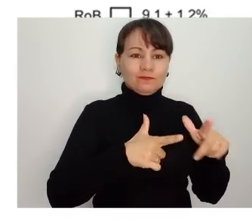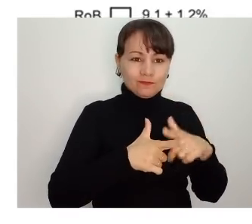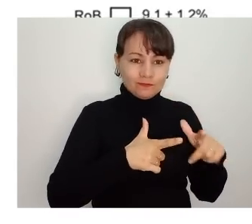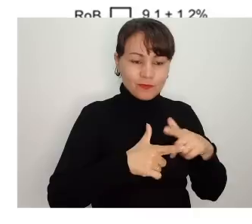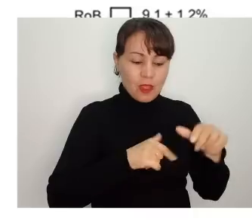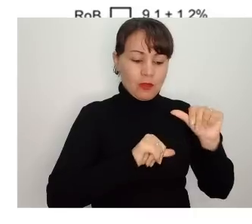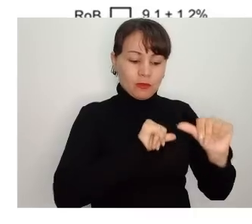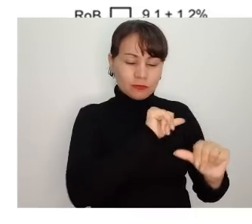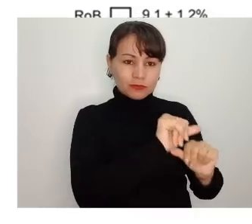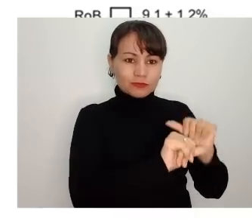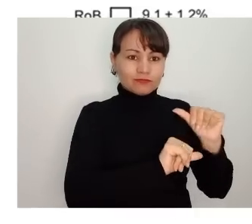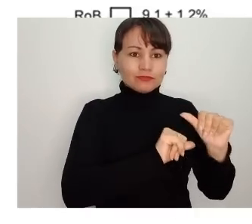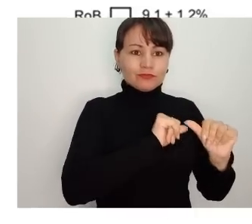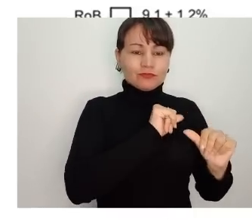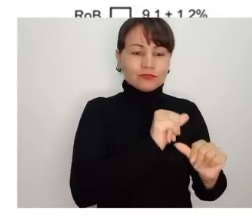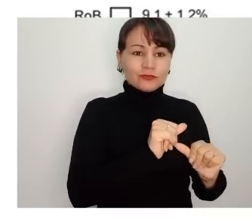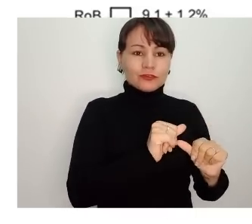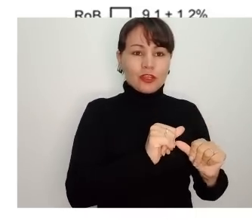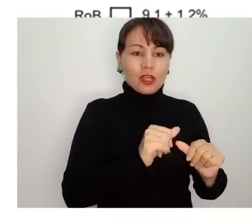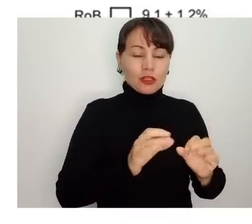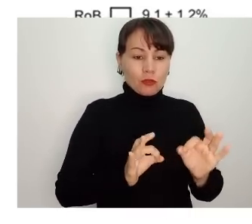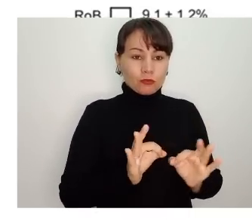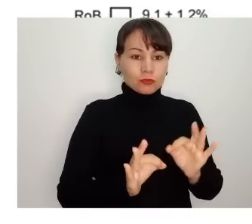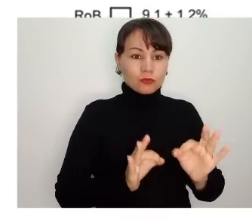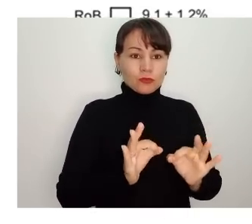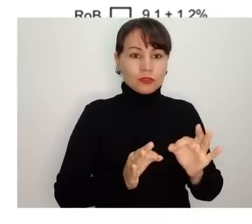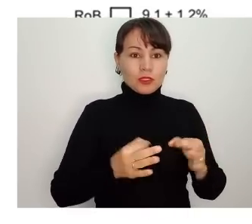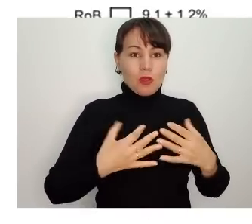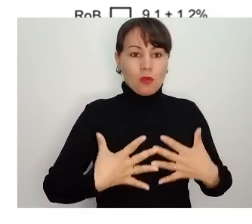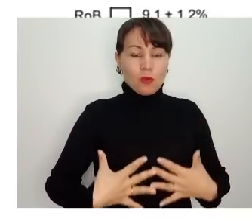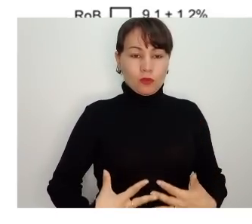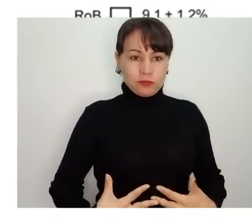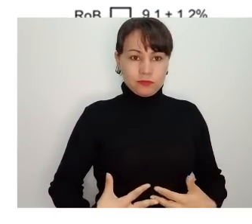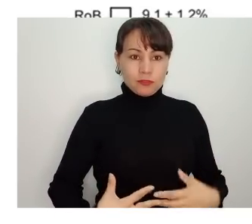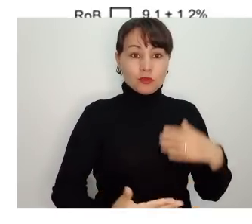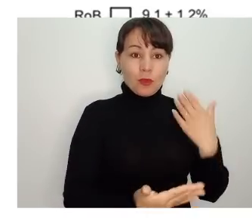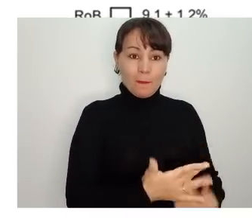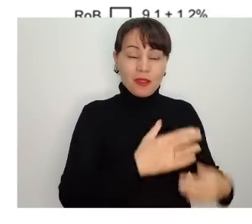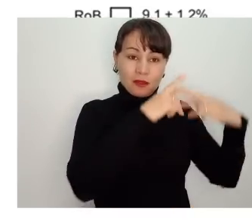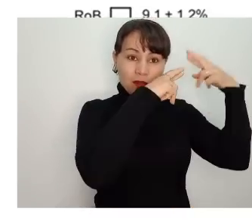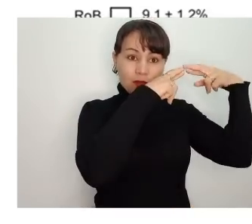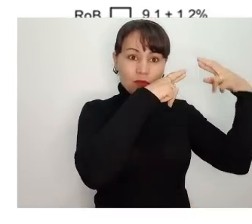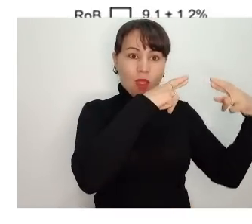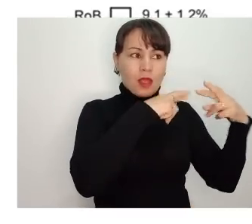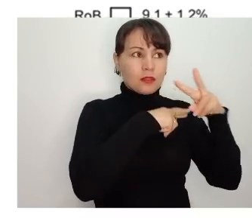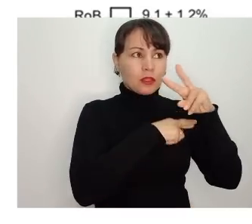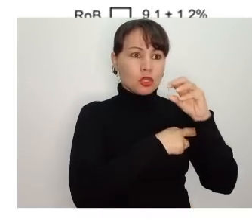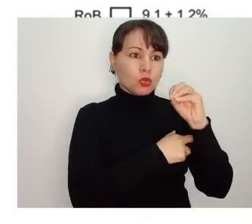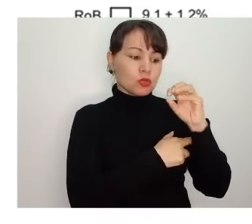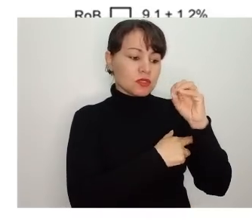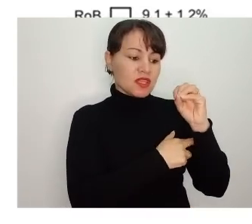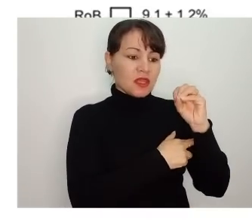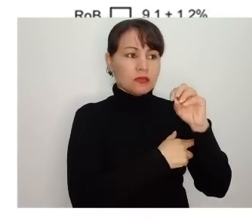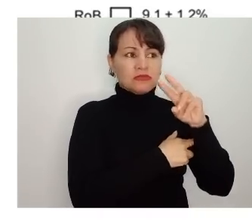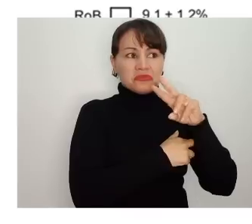traz algumas alterações que podem chegar há uma perda neuronal de 200, 250,